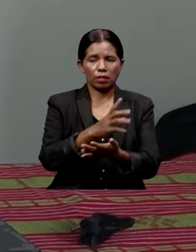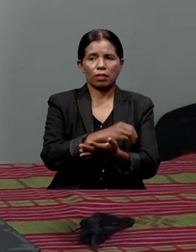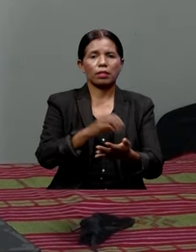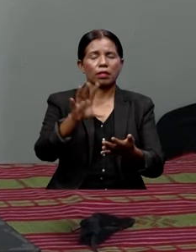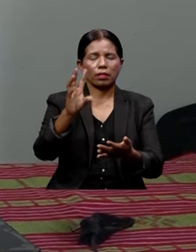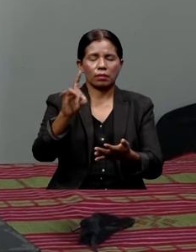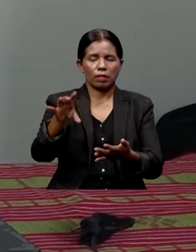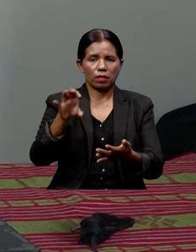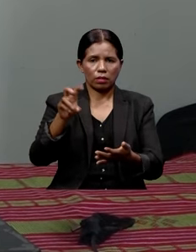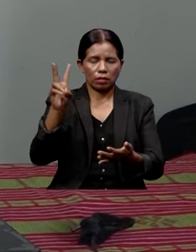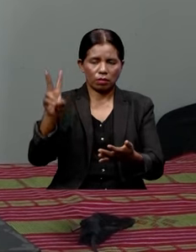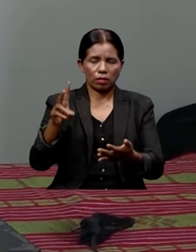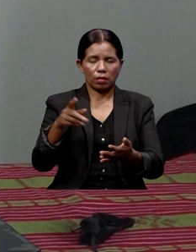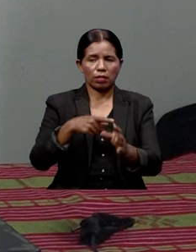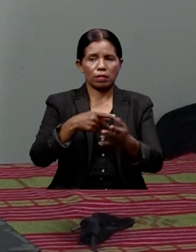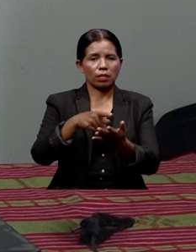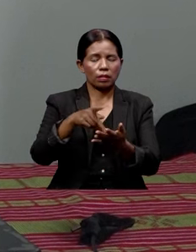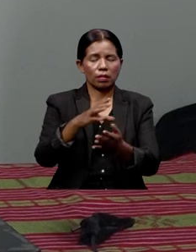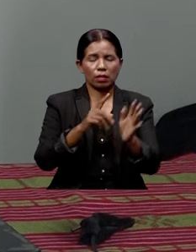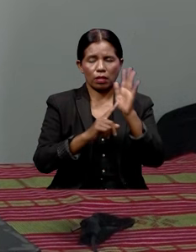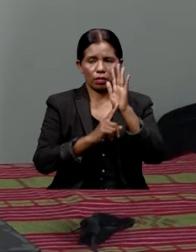no transferência pública, com valor